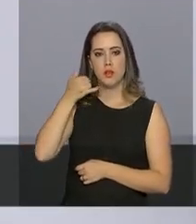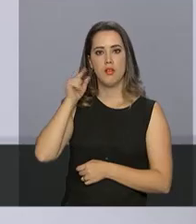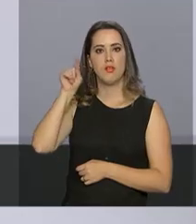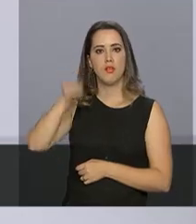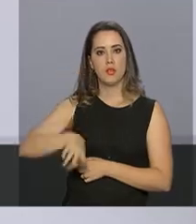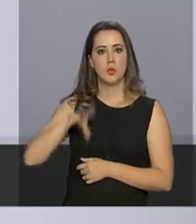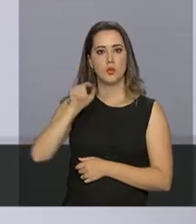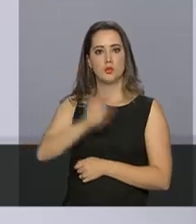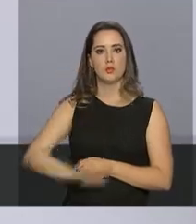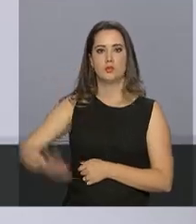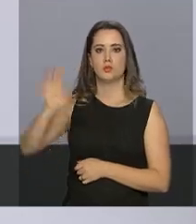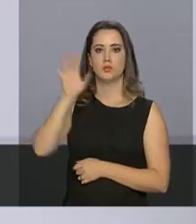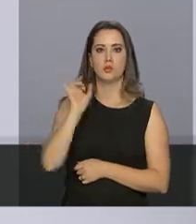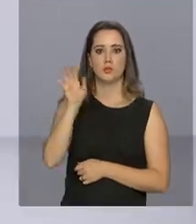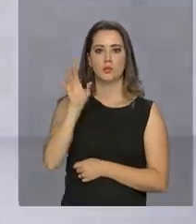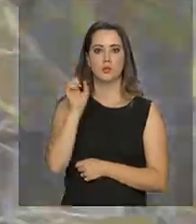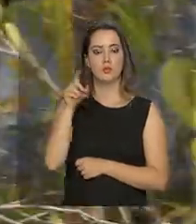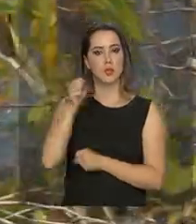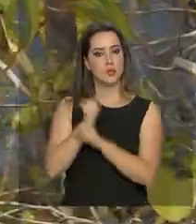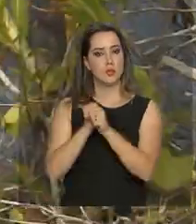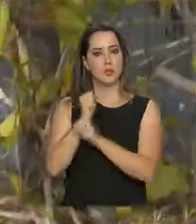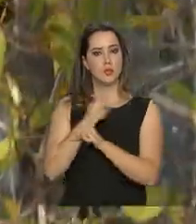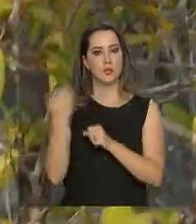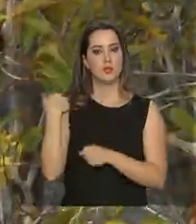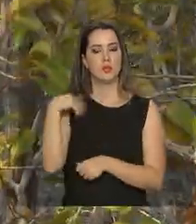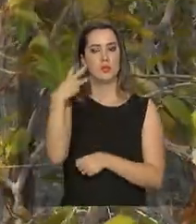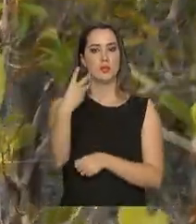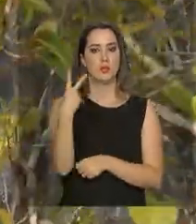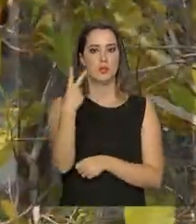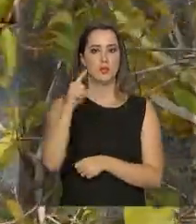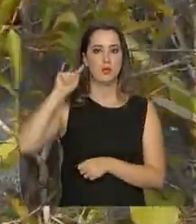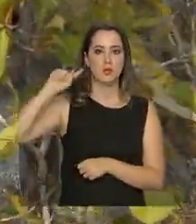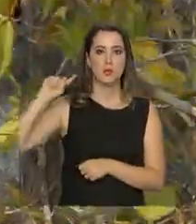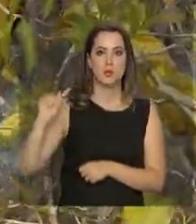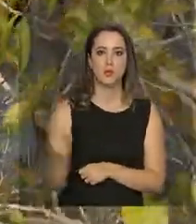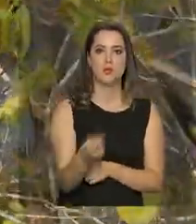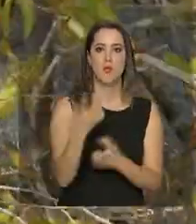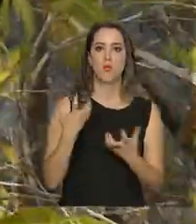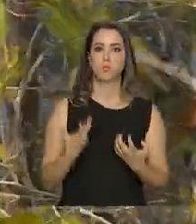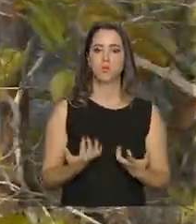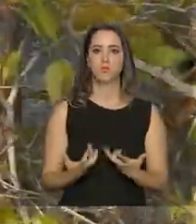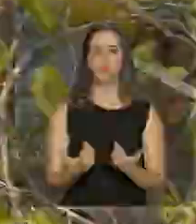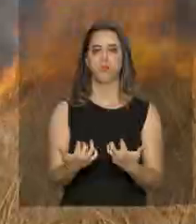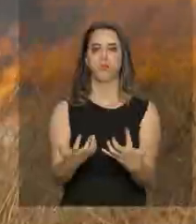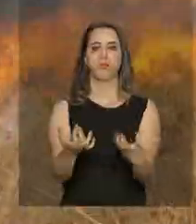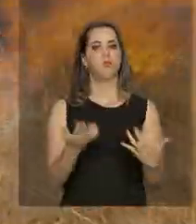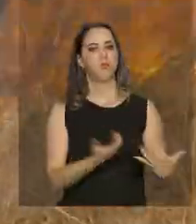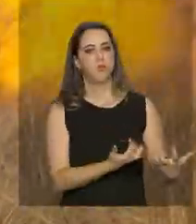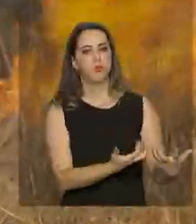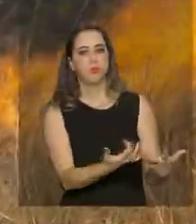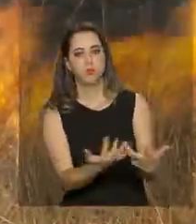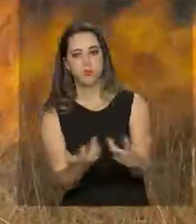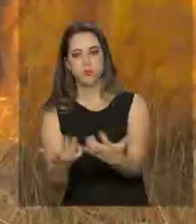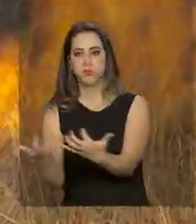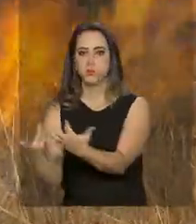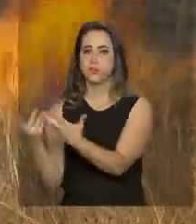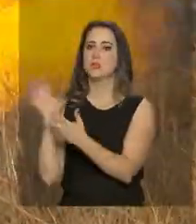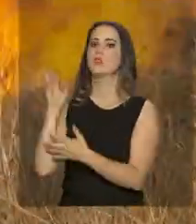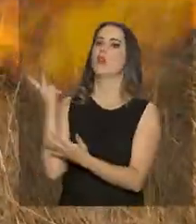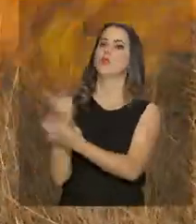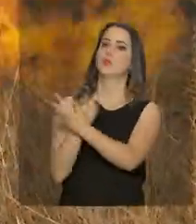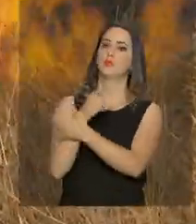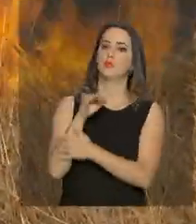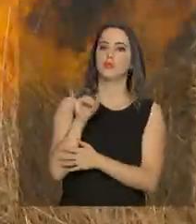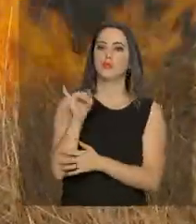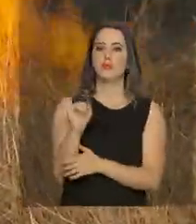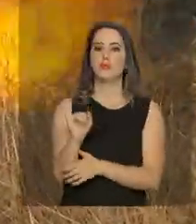para todo o país só neste ano mais de 32 mil focos de incêndios florestais já foram registrados de acordo com